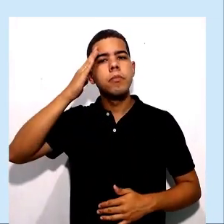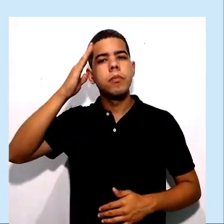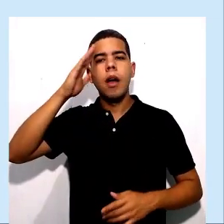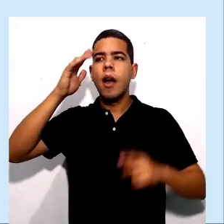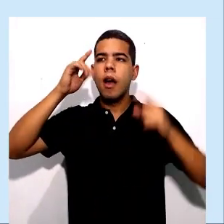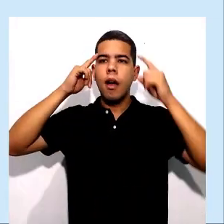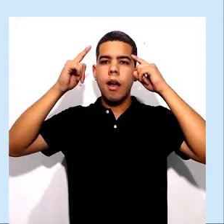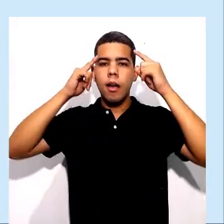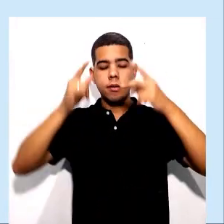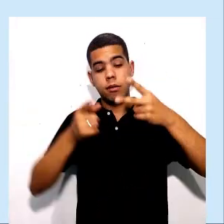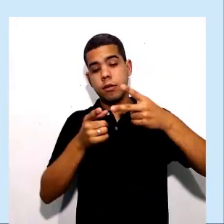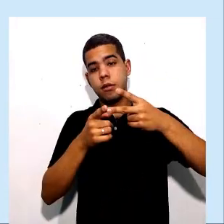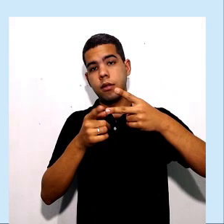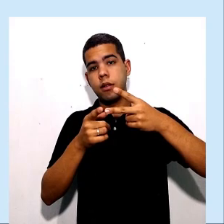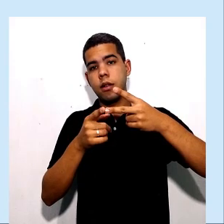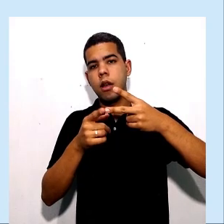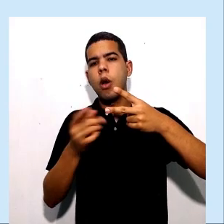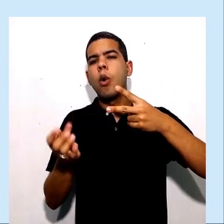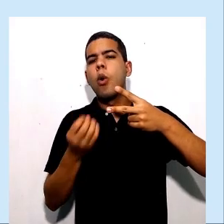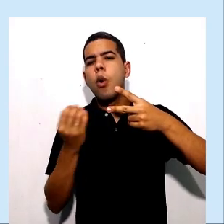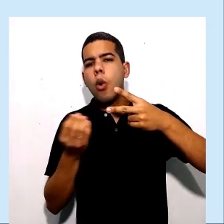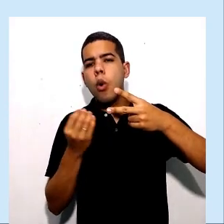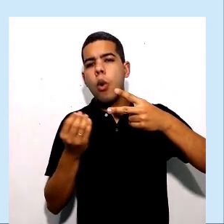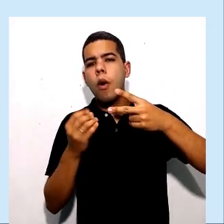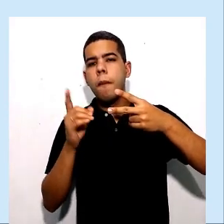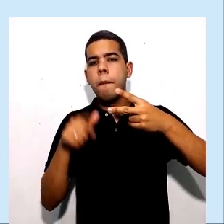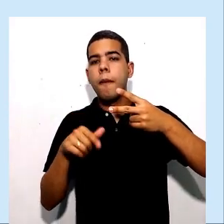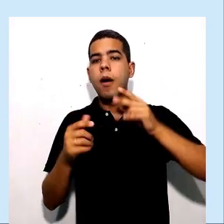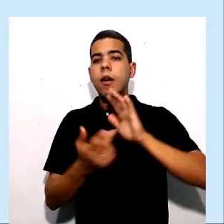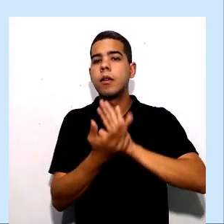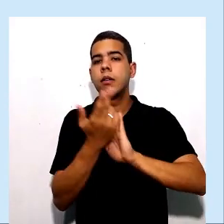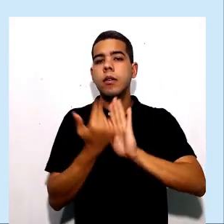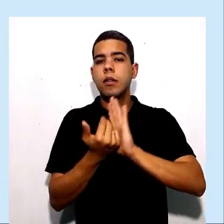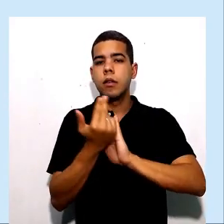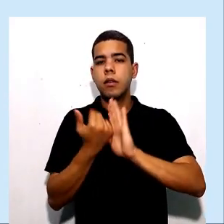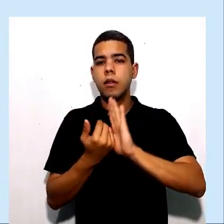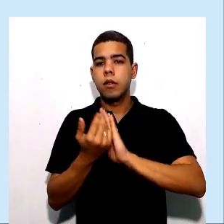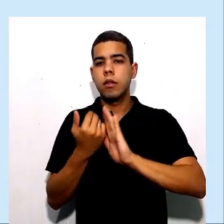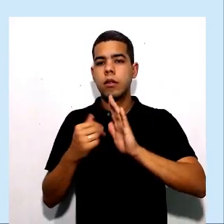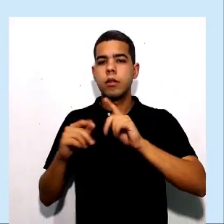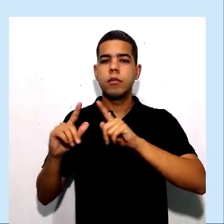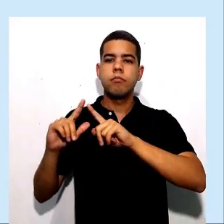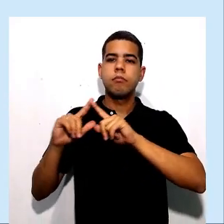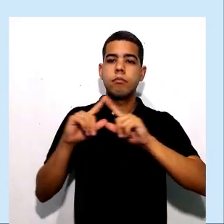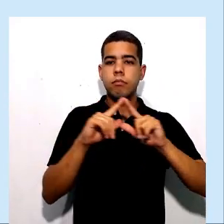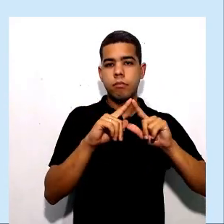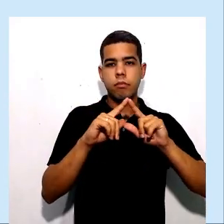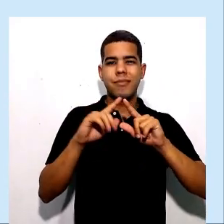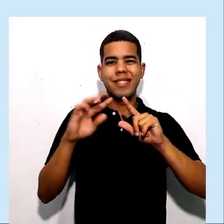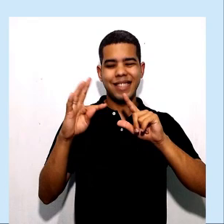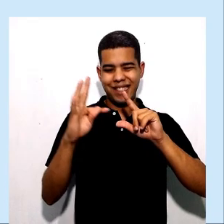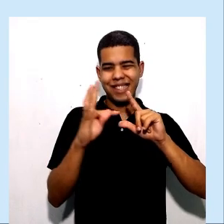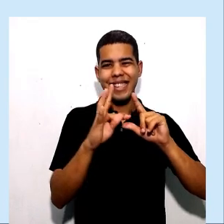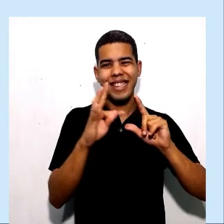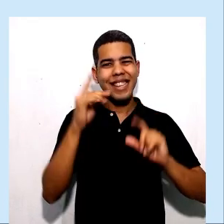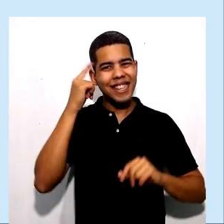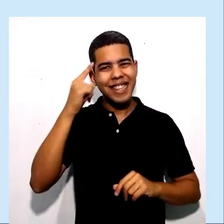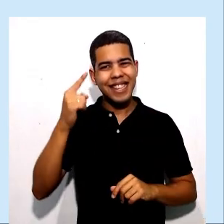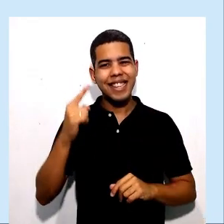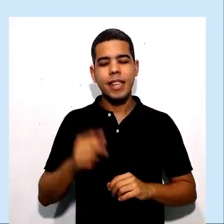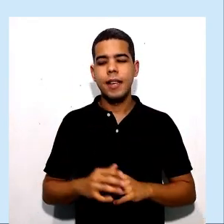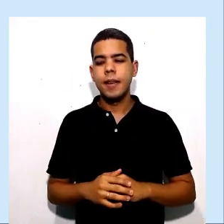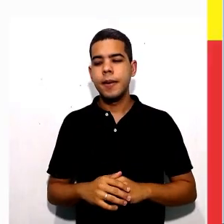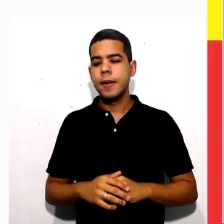entender a ideia de não recursiva através daquela imagem dos T's, né? Observe aí na tela de